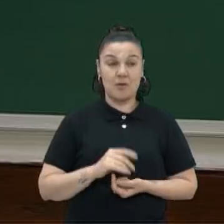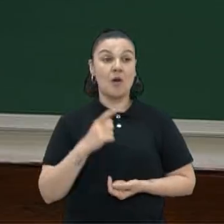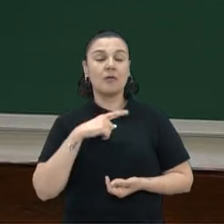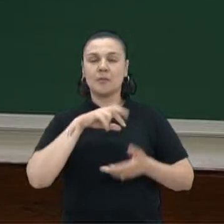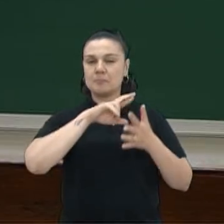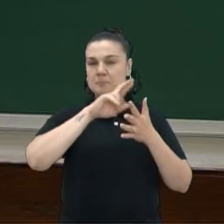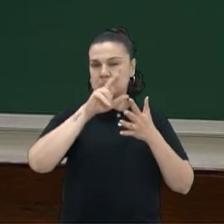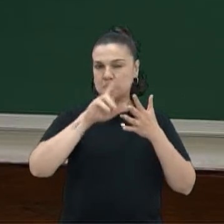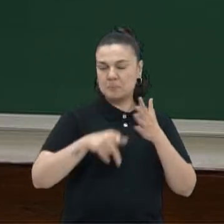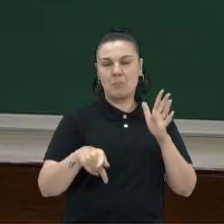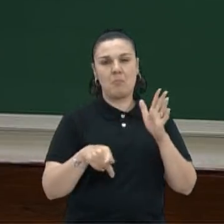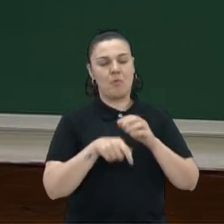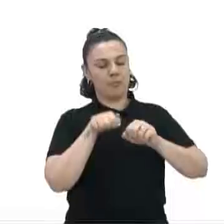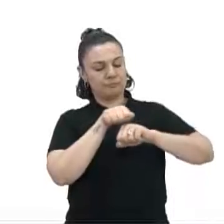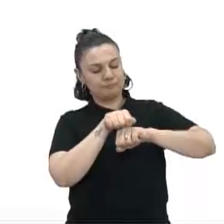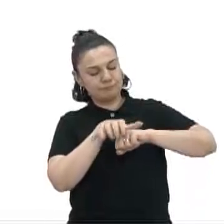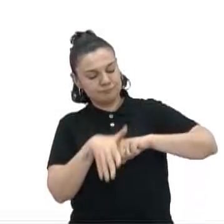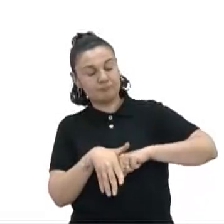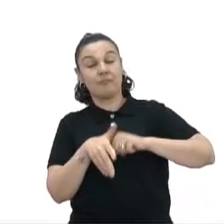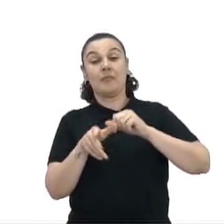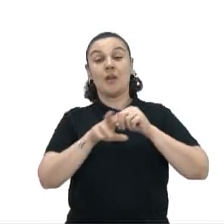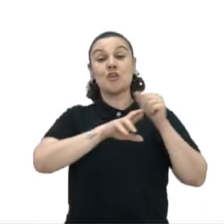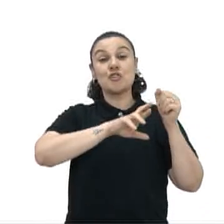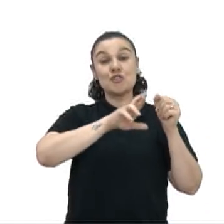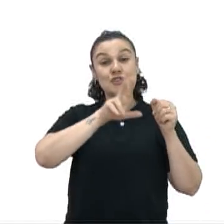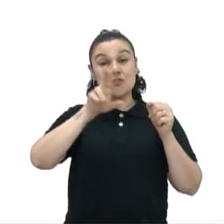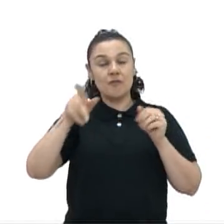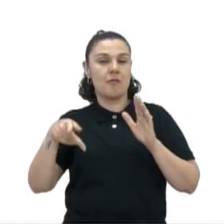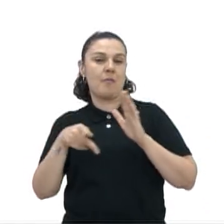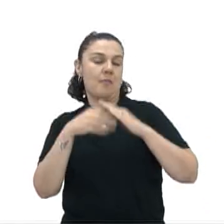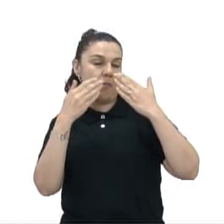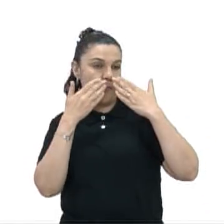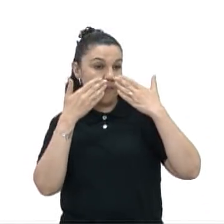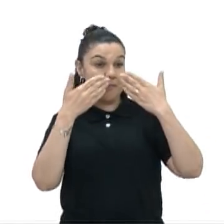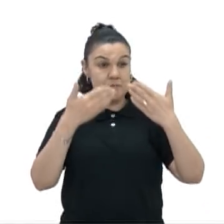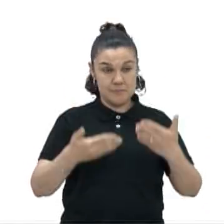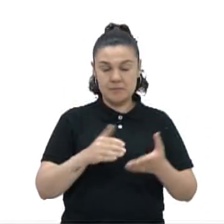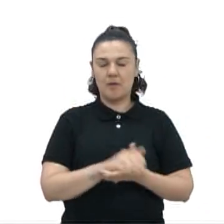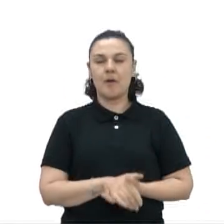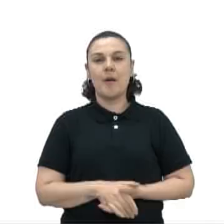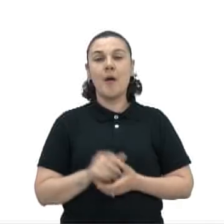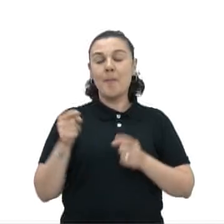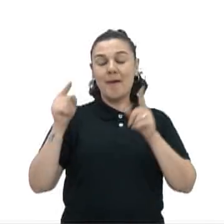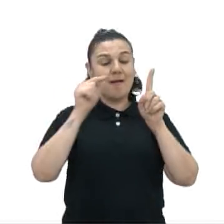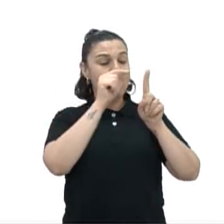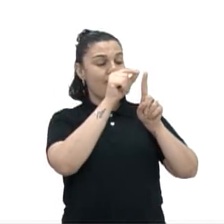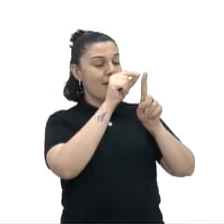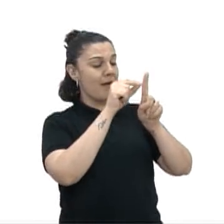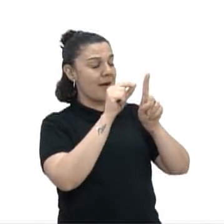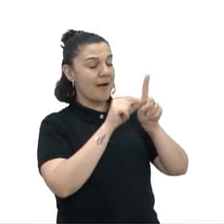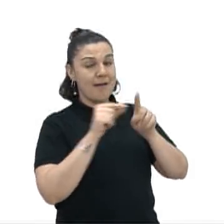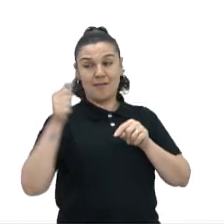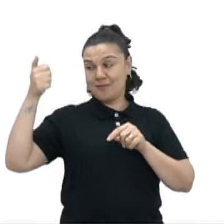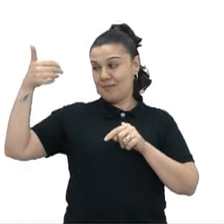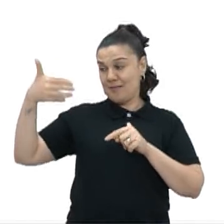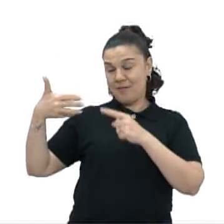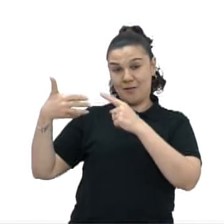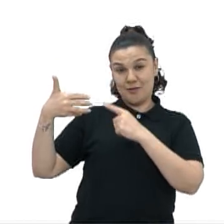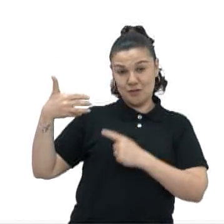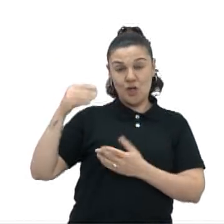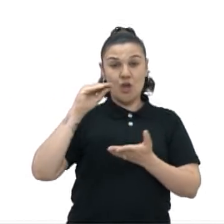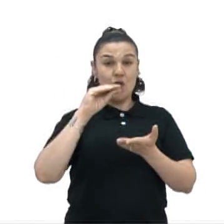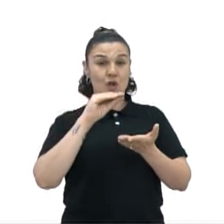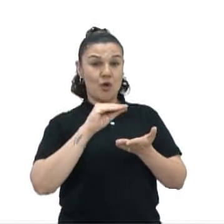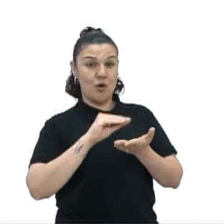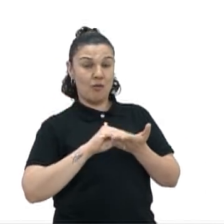Existem diversos tipos de erosão causados por diferentes agentes externos. Para cada tipo de erosão descrita abaixo, escreva o nome